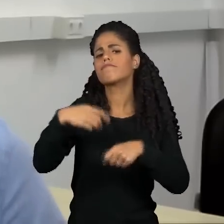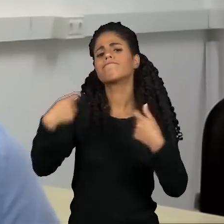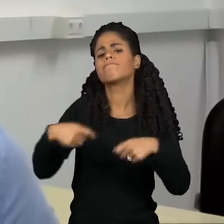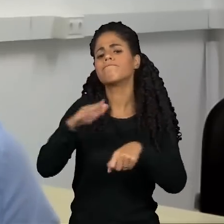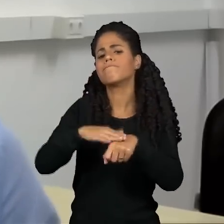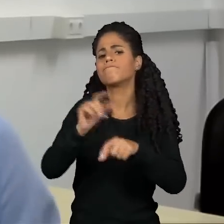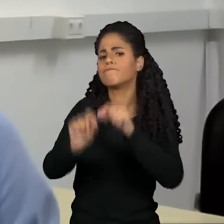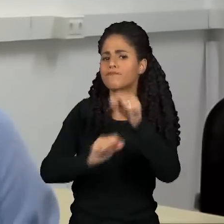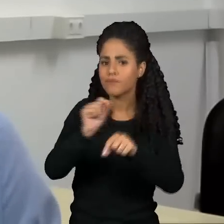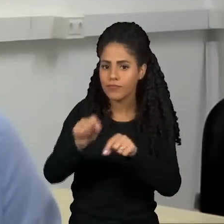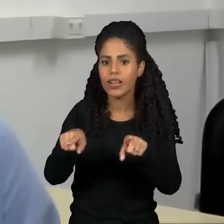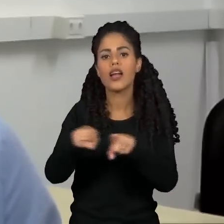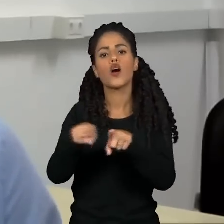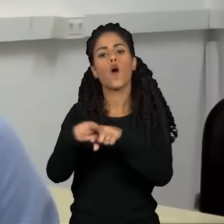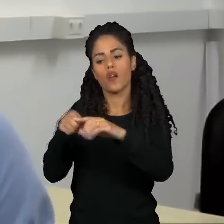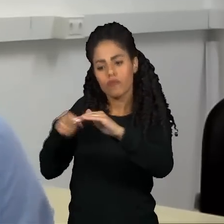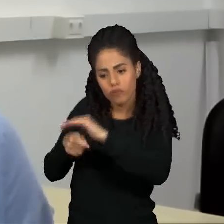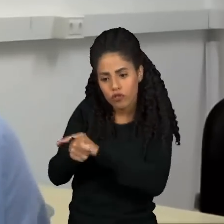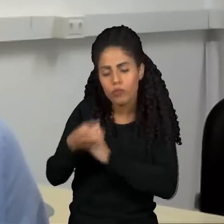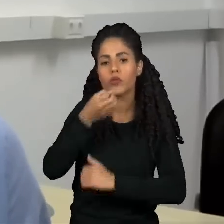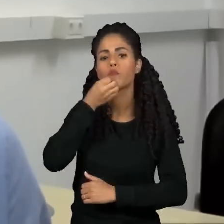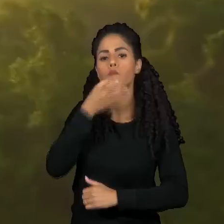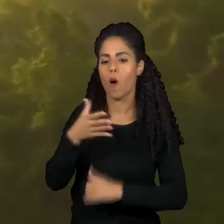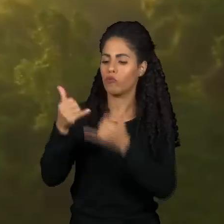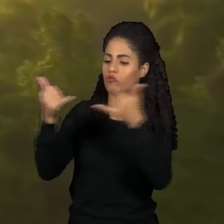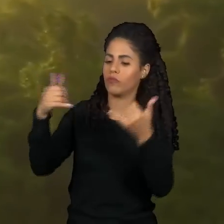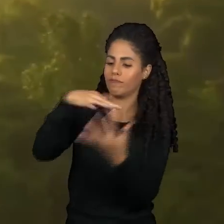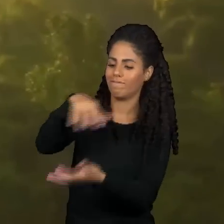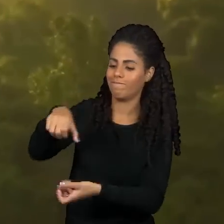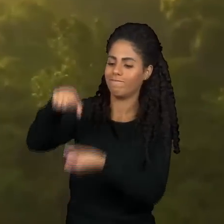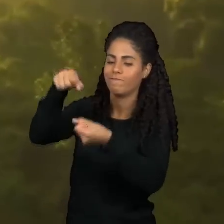que produza energia de forma renovável.